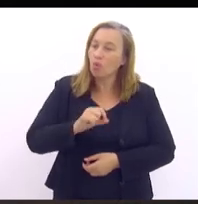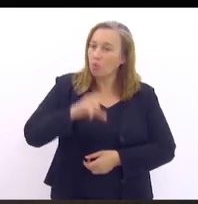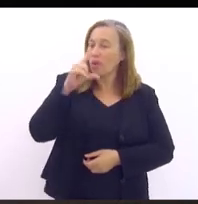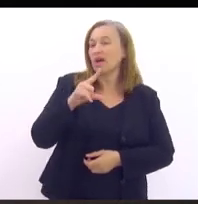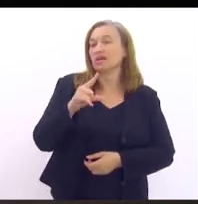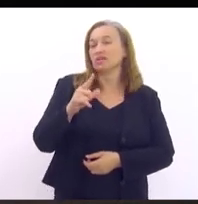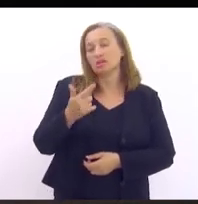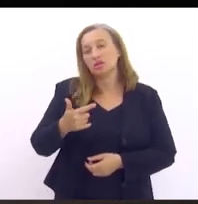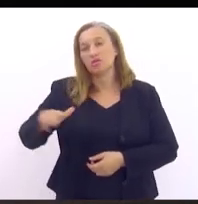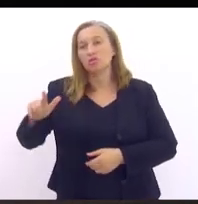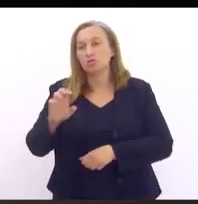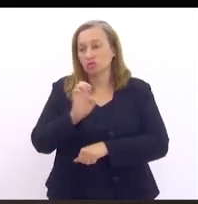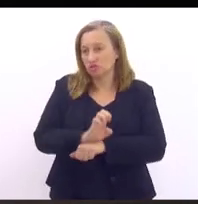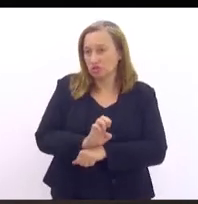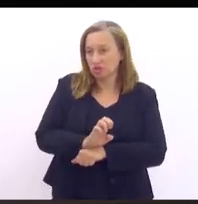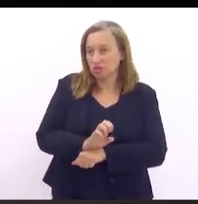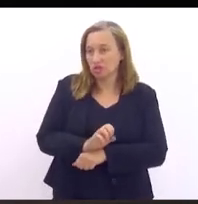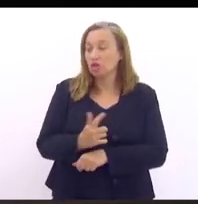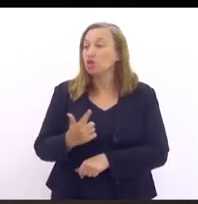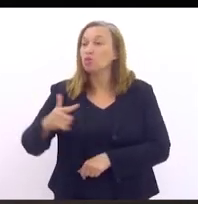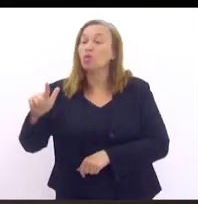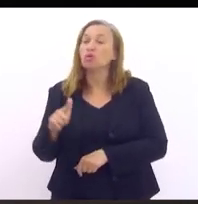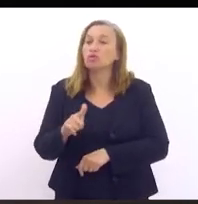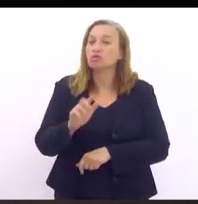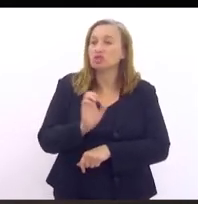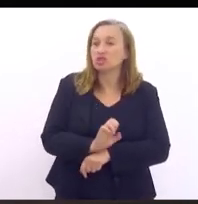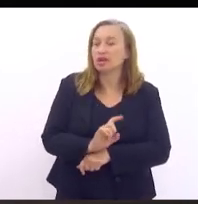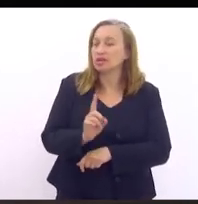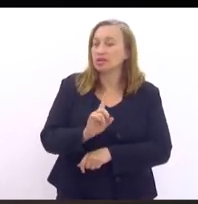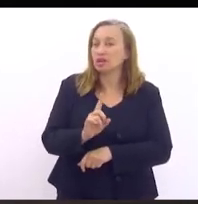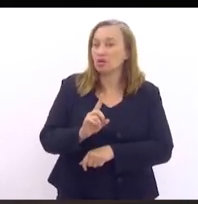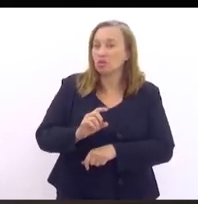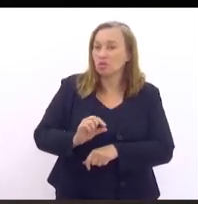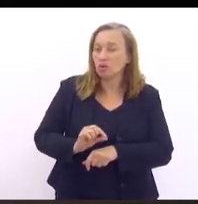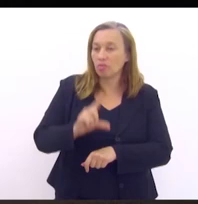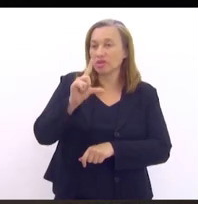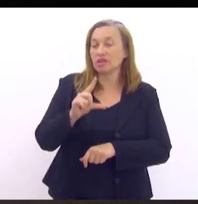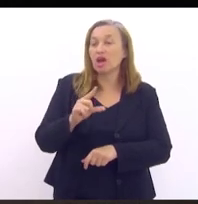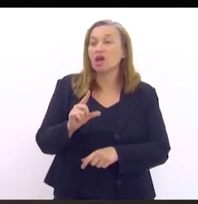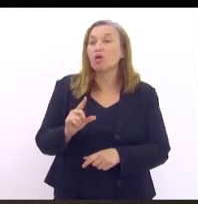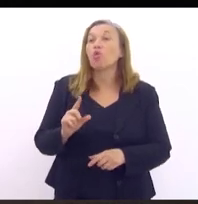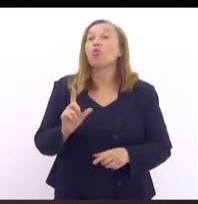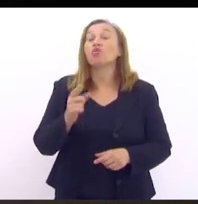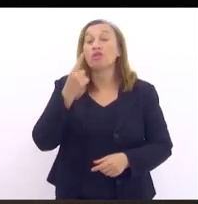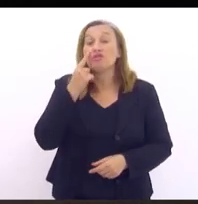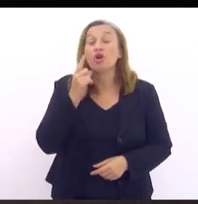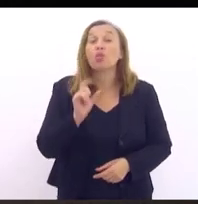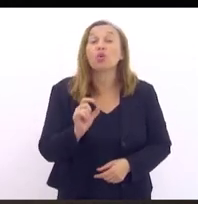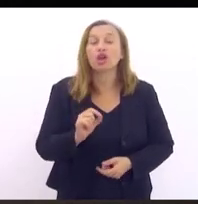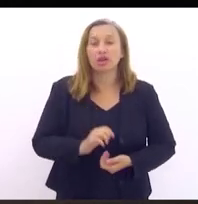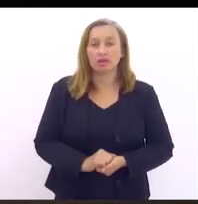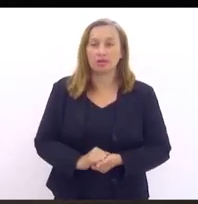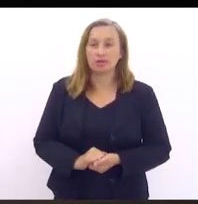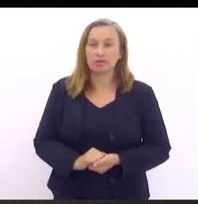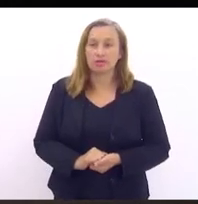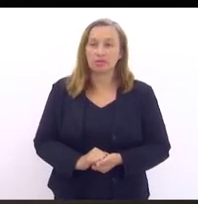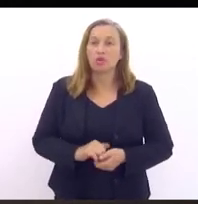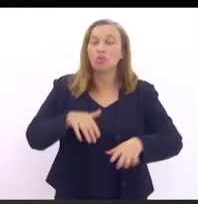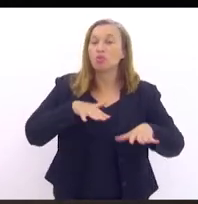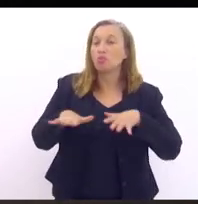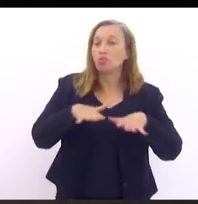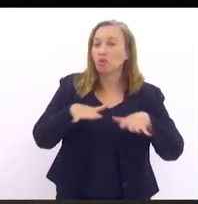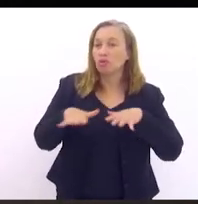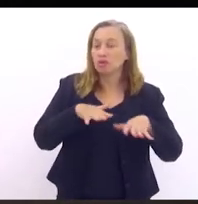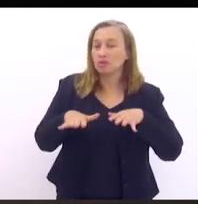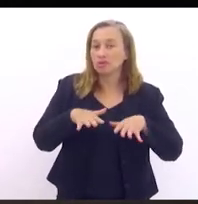se subirmos a nossa alíquota e os outros estados não subirem as alíquotas, o que, que a gente vai ver? A gente vai ver um movimento